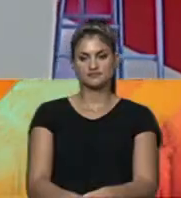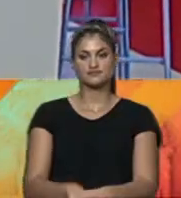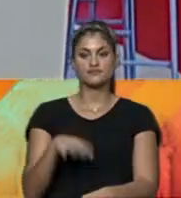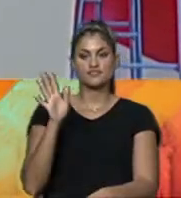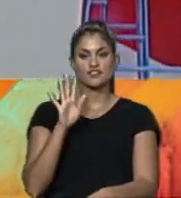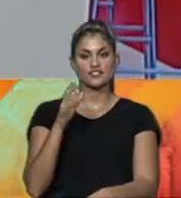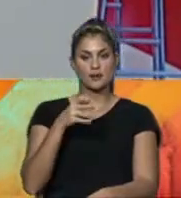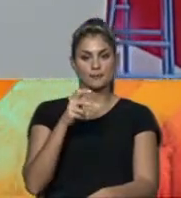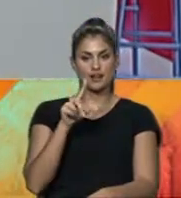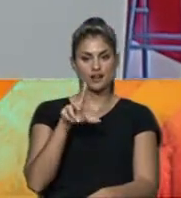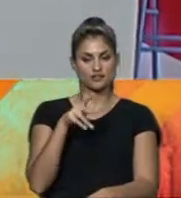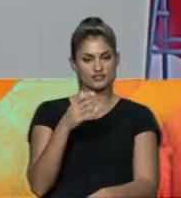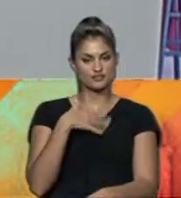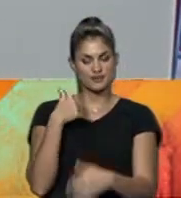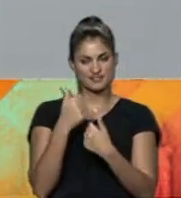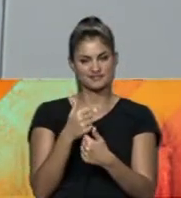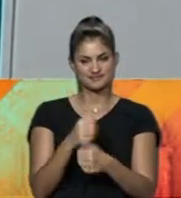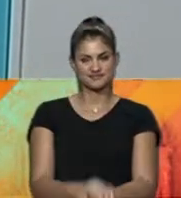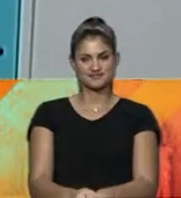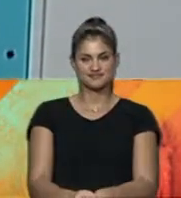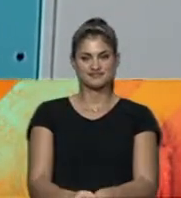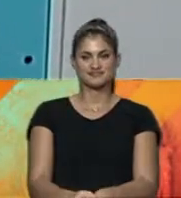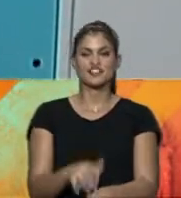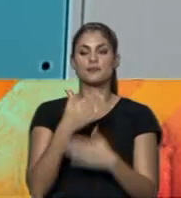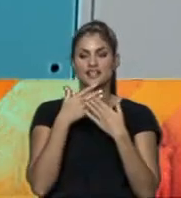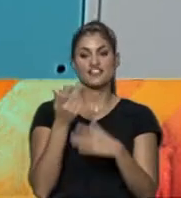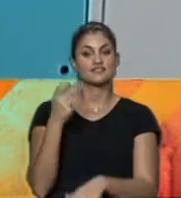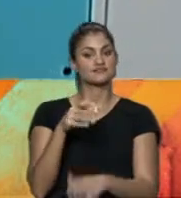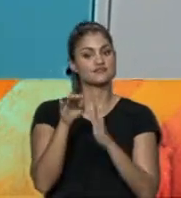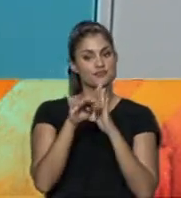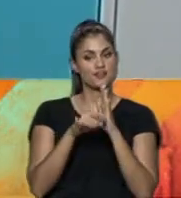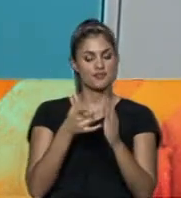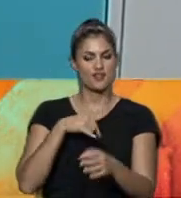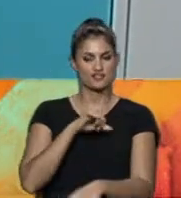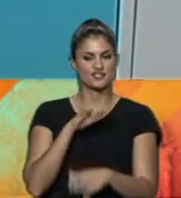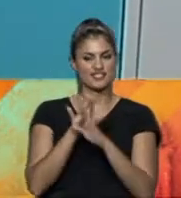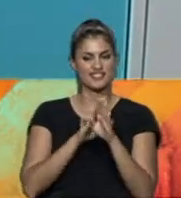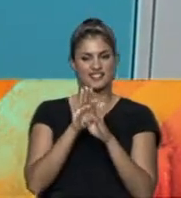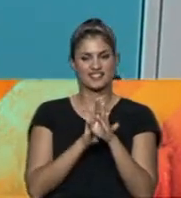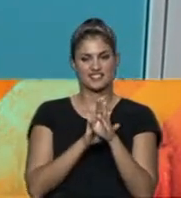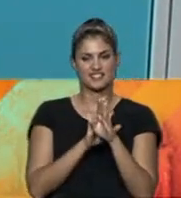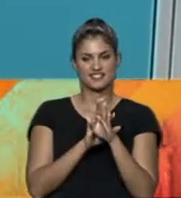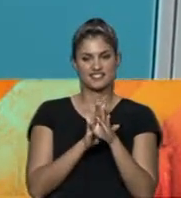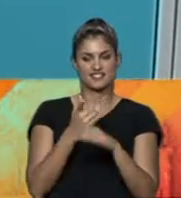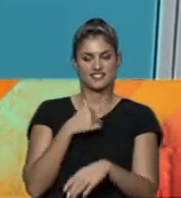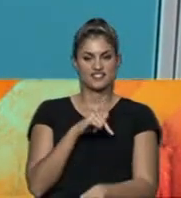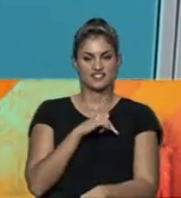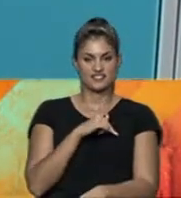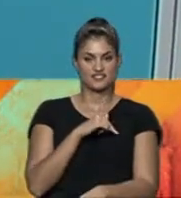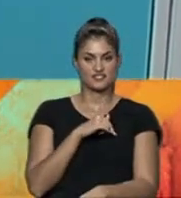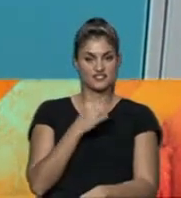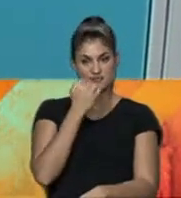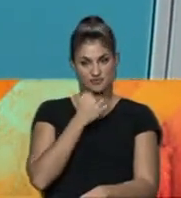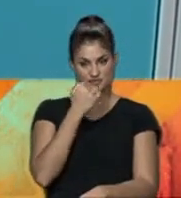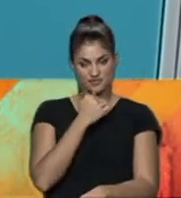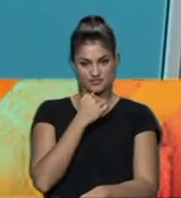Olá, Paula, como estás? Olá, Paulinha, obrigado por ver o nosso programa. Estou muito querida, o nosso coração está preenchido. Mas e o nosso estômago